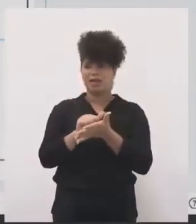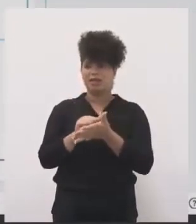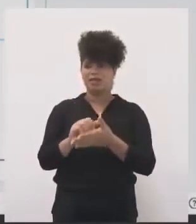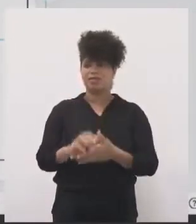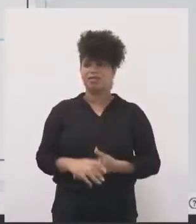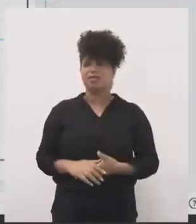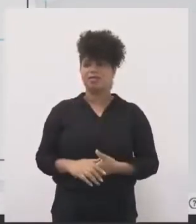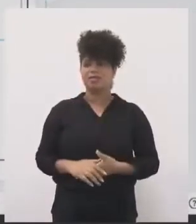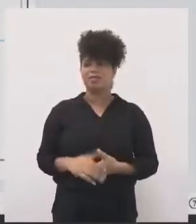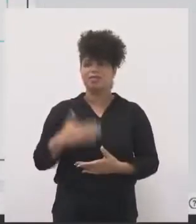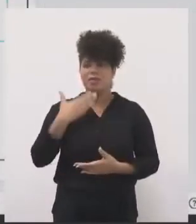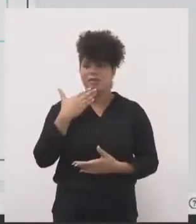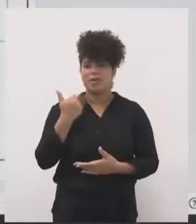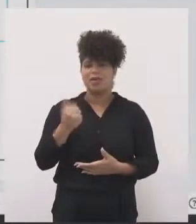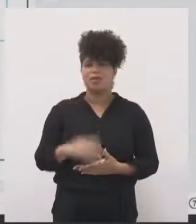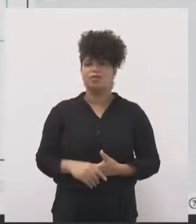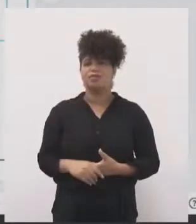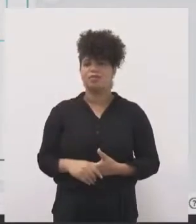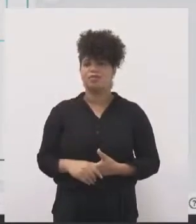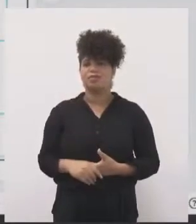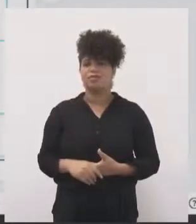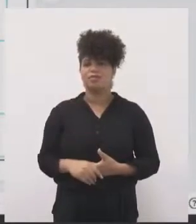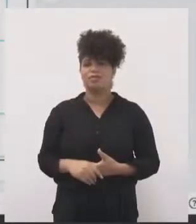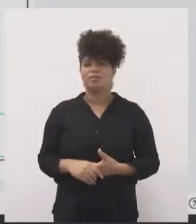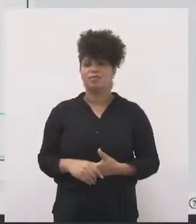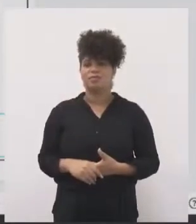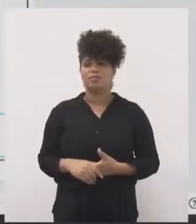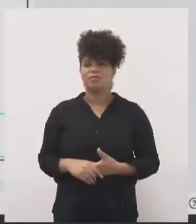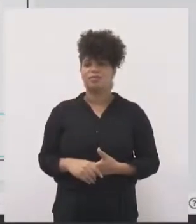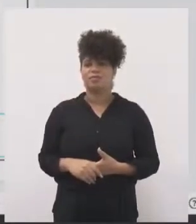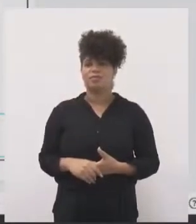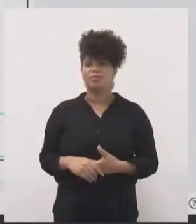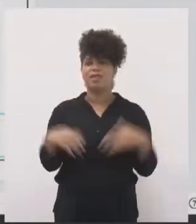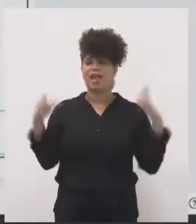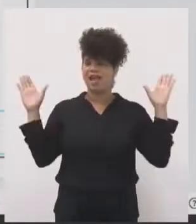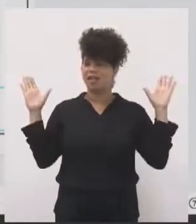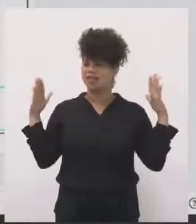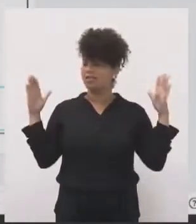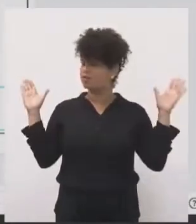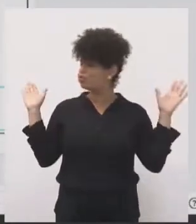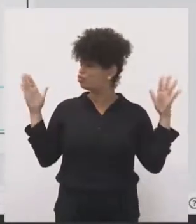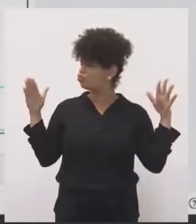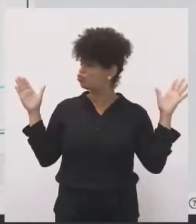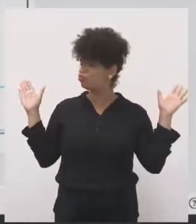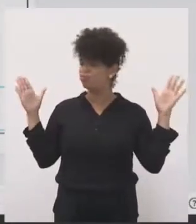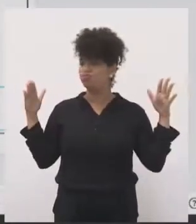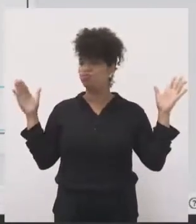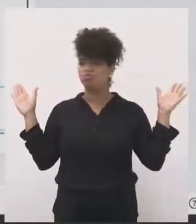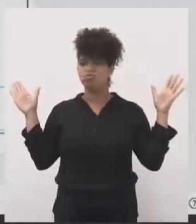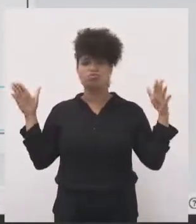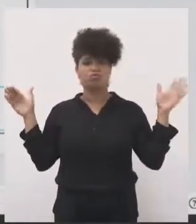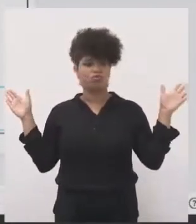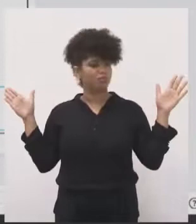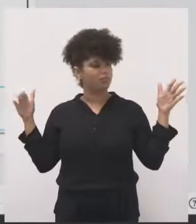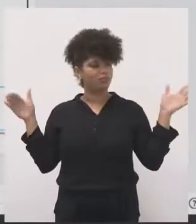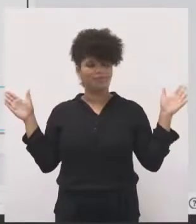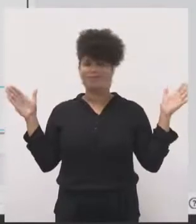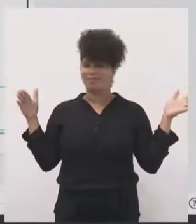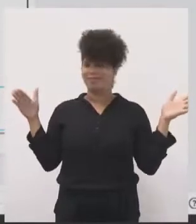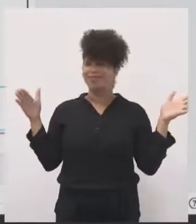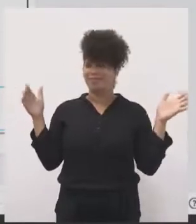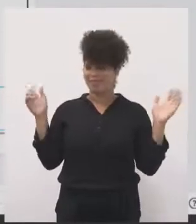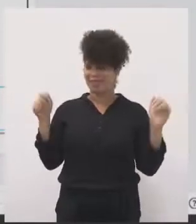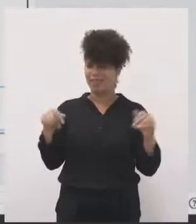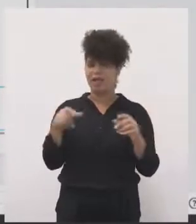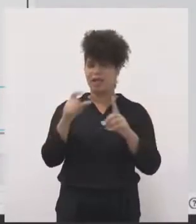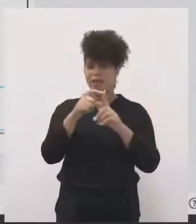e colocar a minha asa aqui. O professor tem total flexibilidade. Eu clico na palavra avião também, né? E vou ter